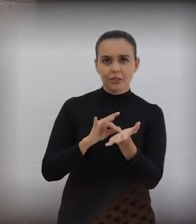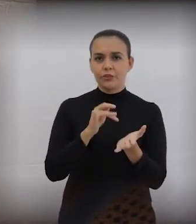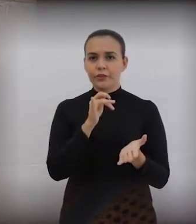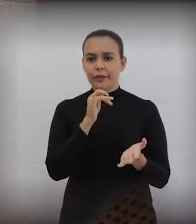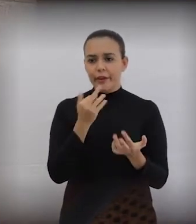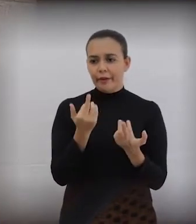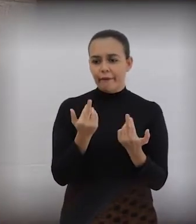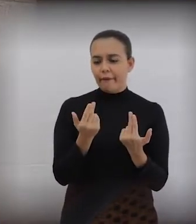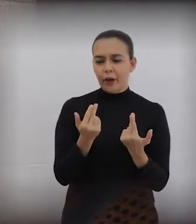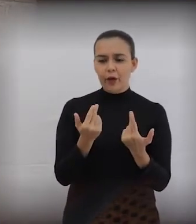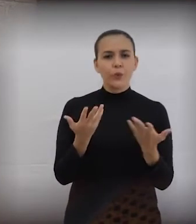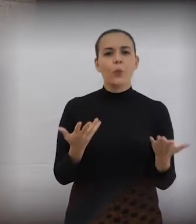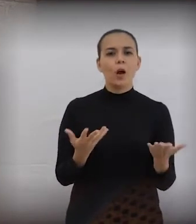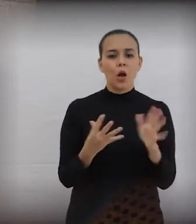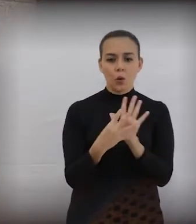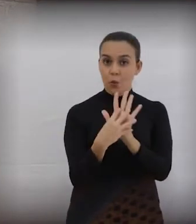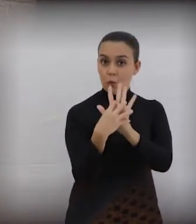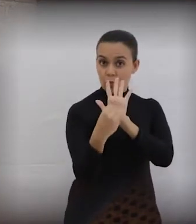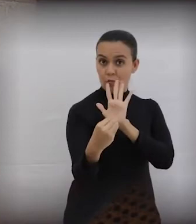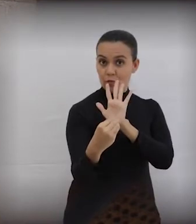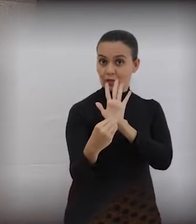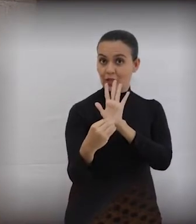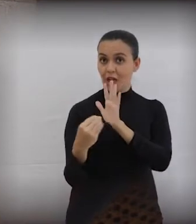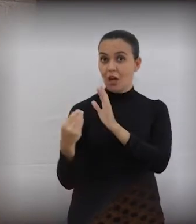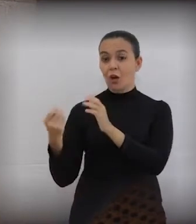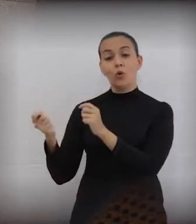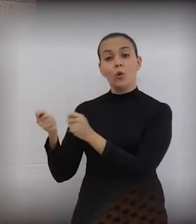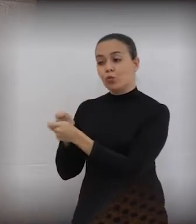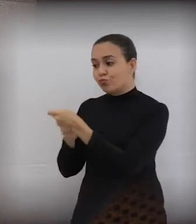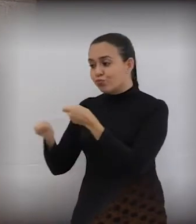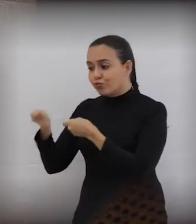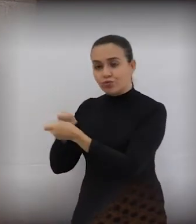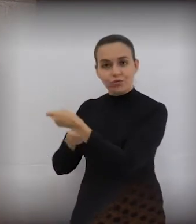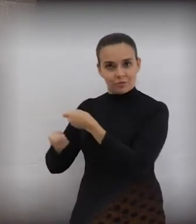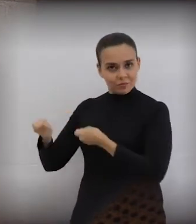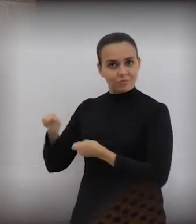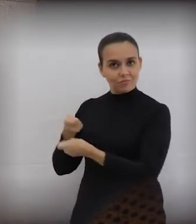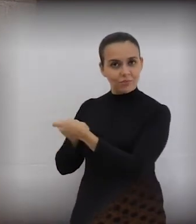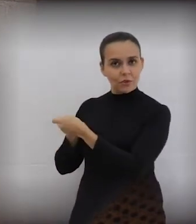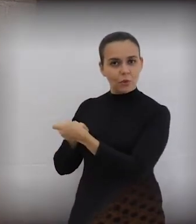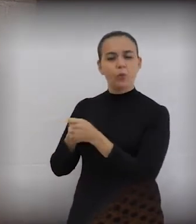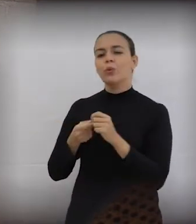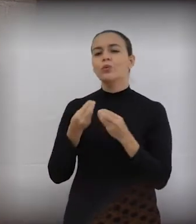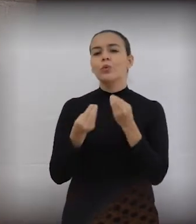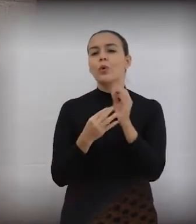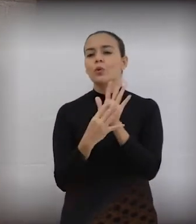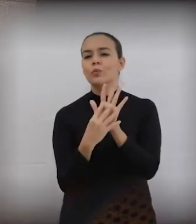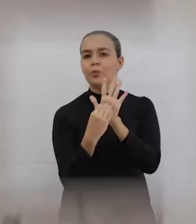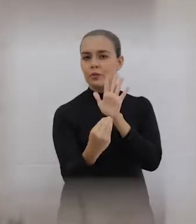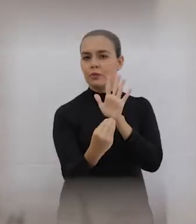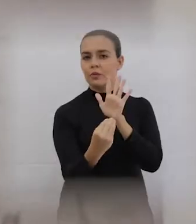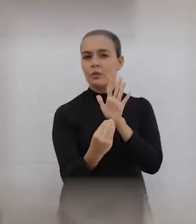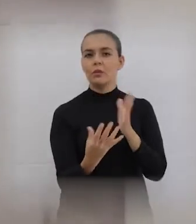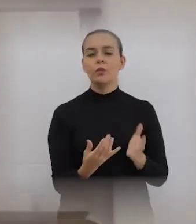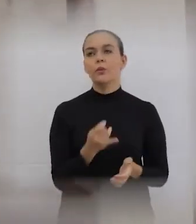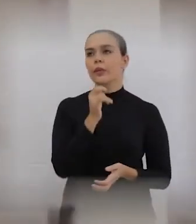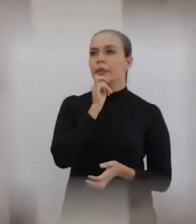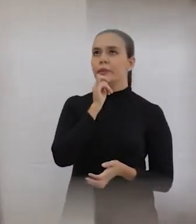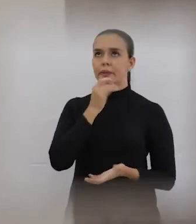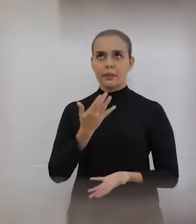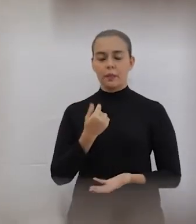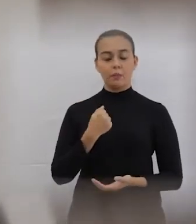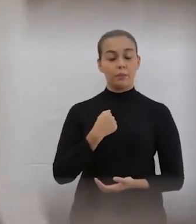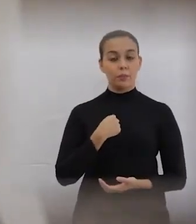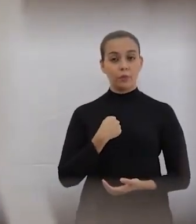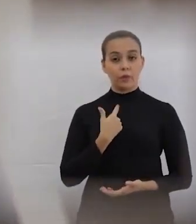atrelado a um modelo de negócios. Esse fluxo não é gratuito, não é só uma questão tecnológica, tem um modelo de negócios por trás disso. É muito comum, quando